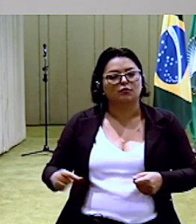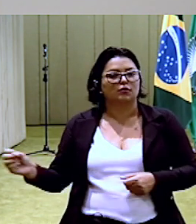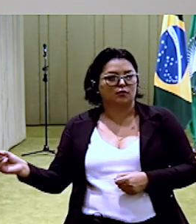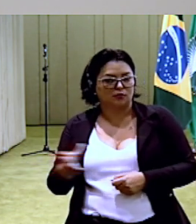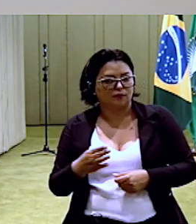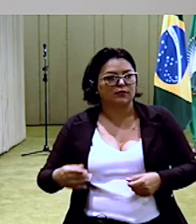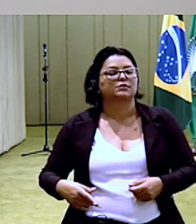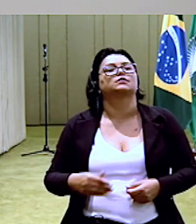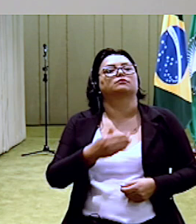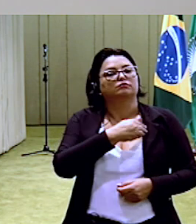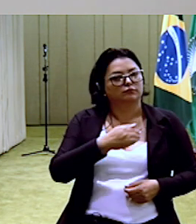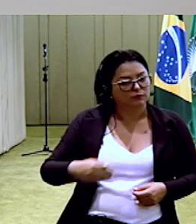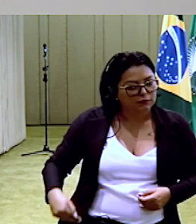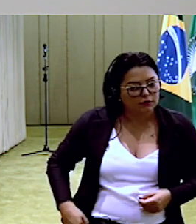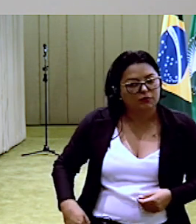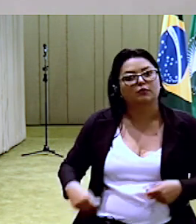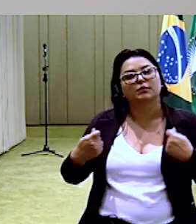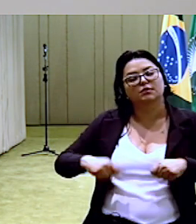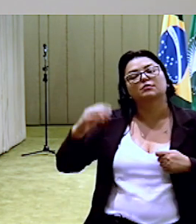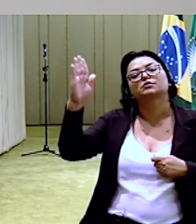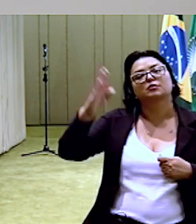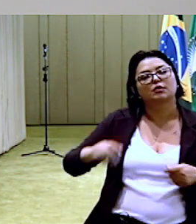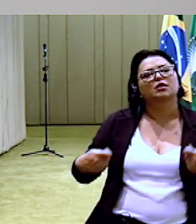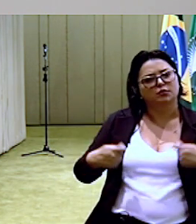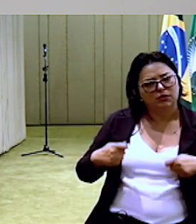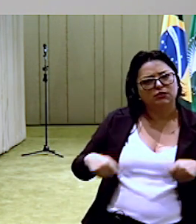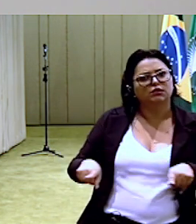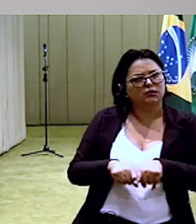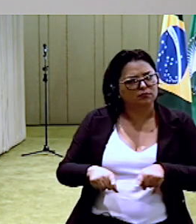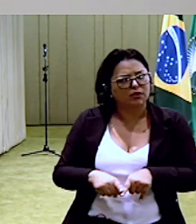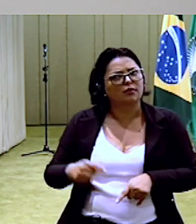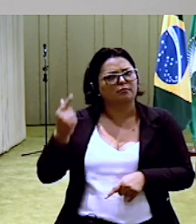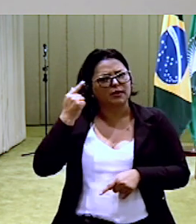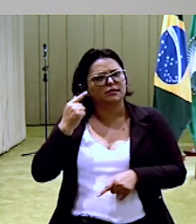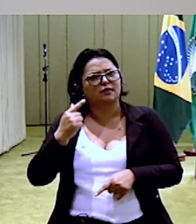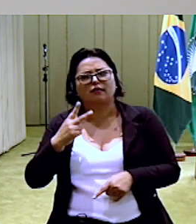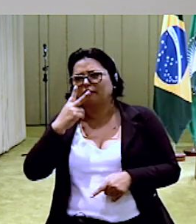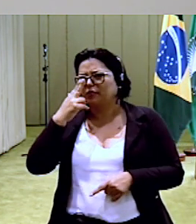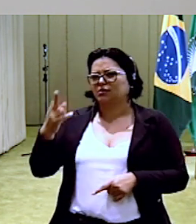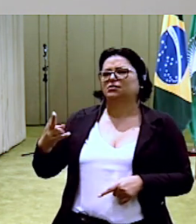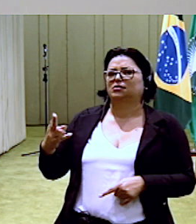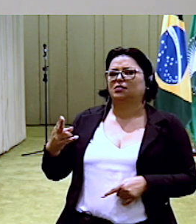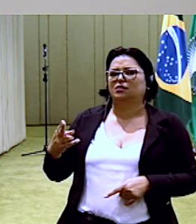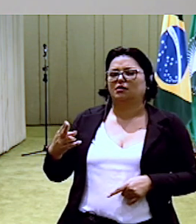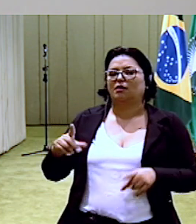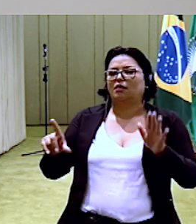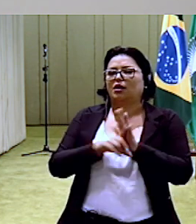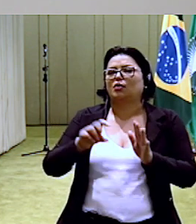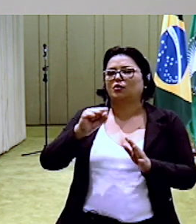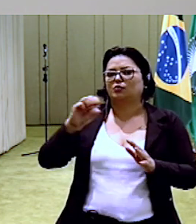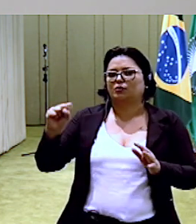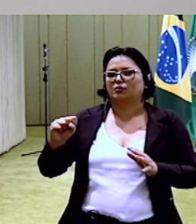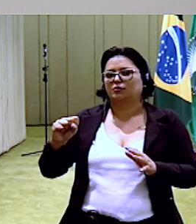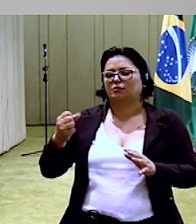brasileiro tem que usar o poder de compra também para acelerar a questão da diversidade. A gente pode pensar em talvez discutir a 8666 e dar